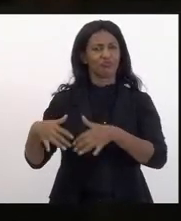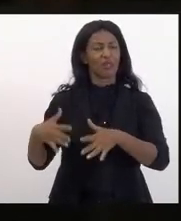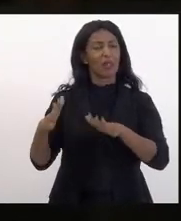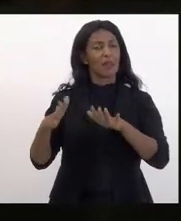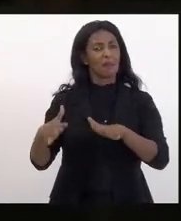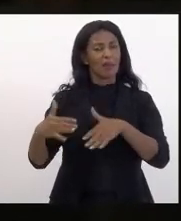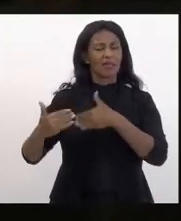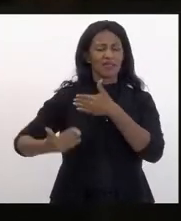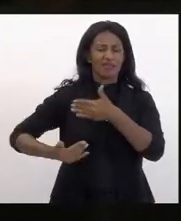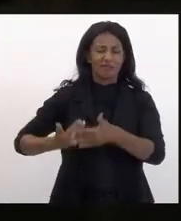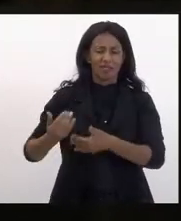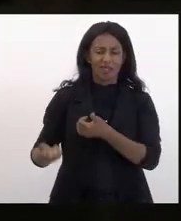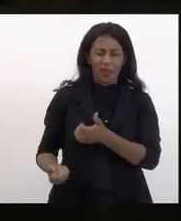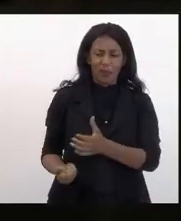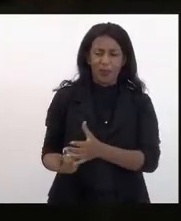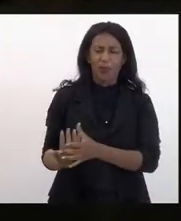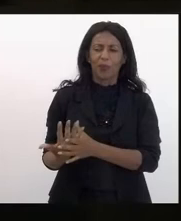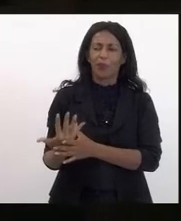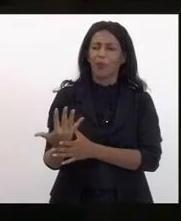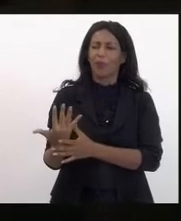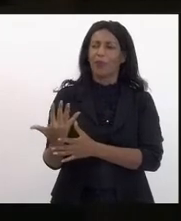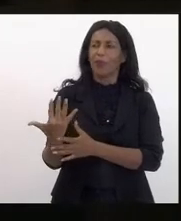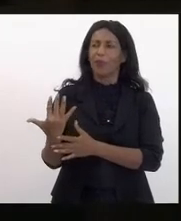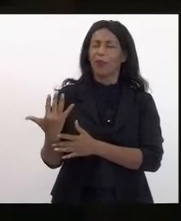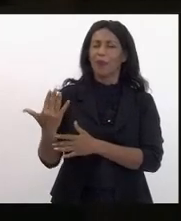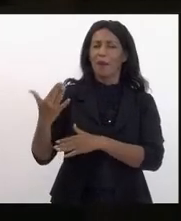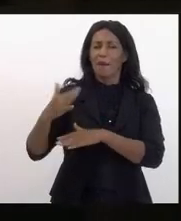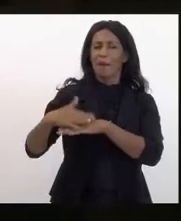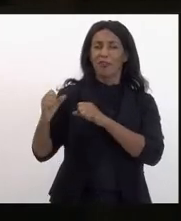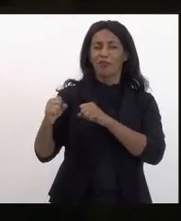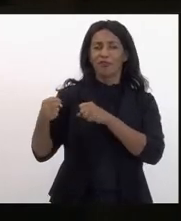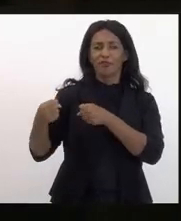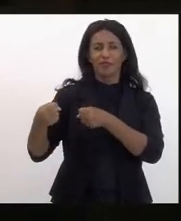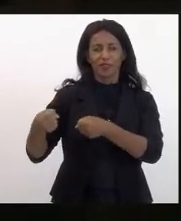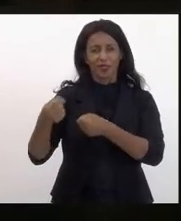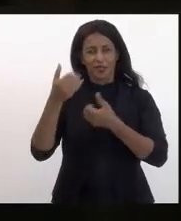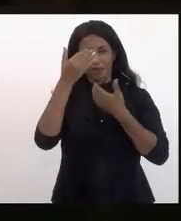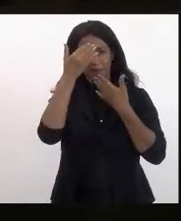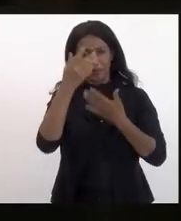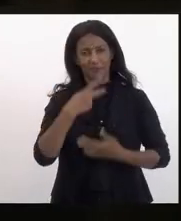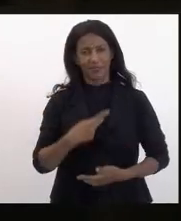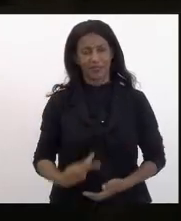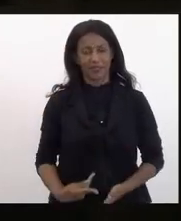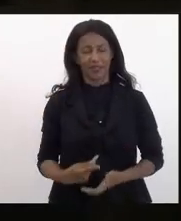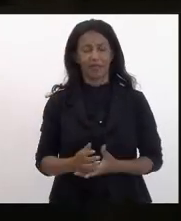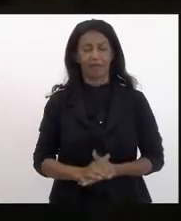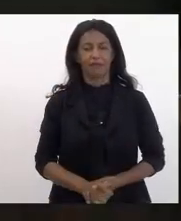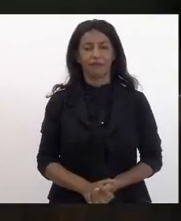vez estará florescendo com mais vigor. Muito obrigado, senhora presidente.